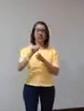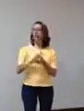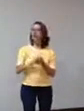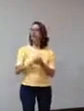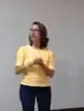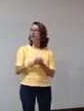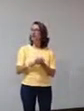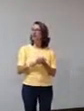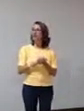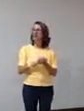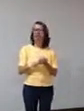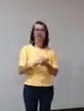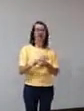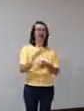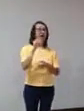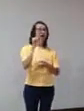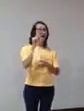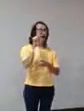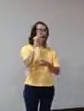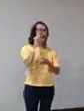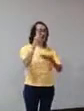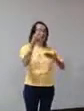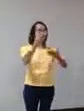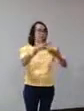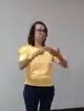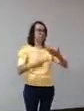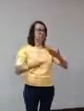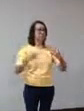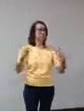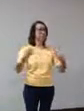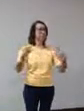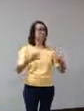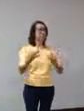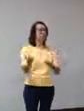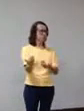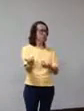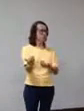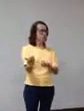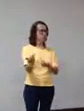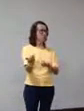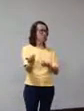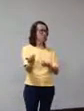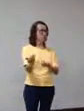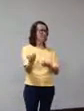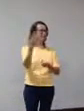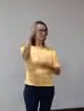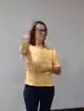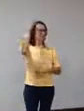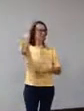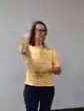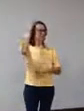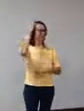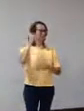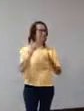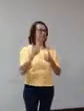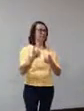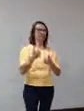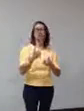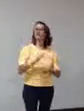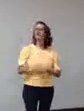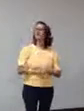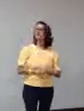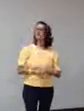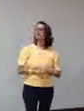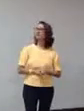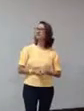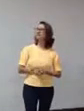Um grande artista. Muito jovem e um grande artista. E aí